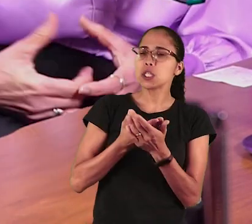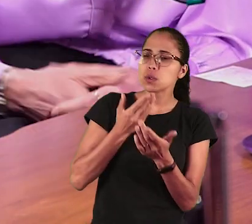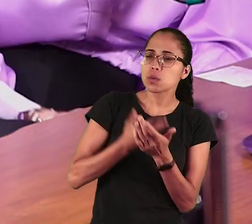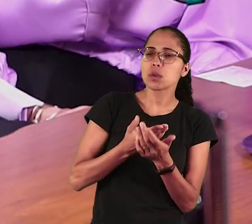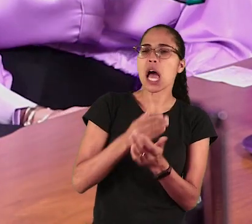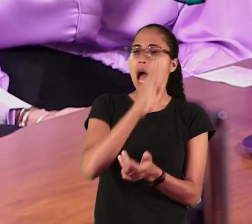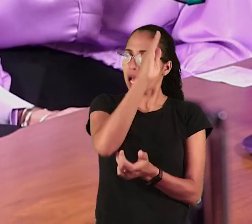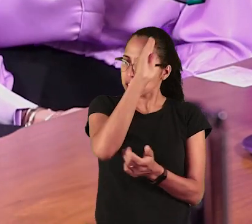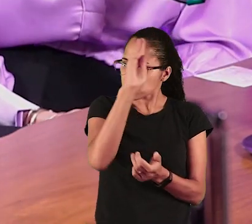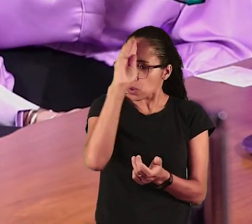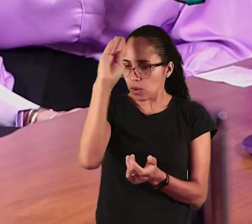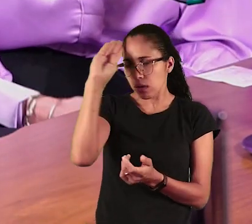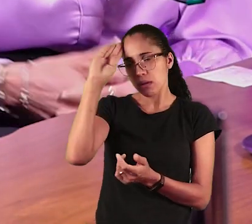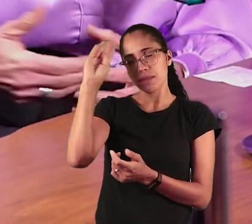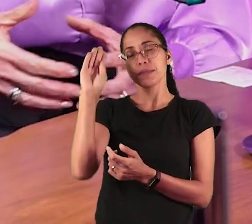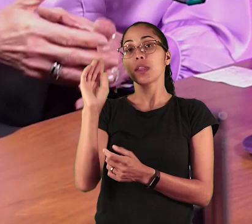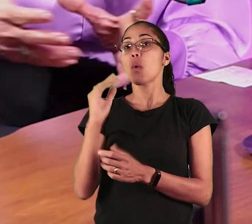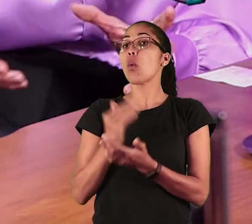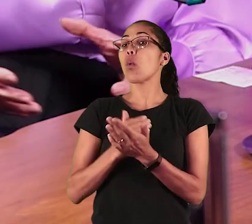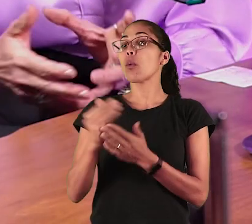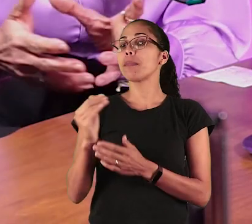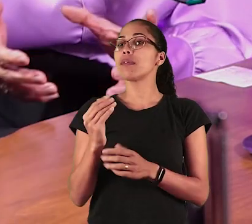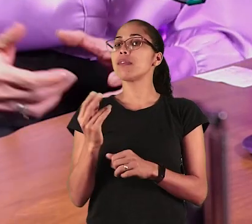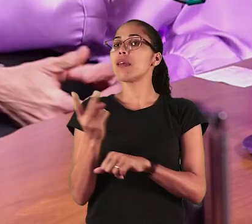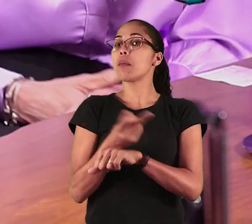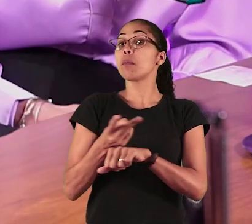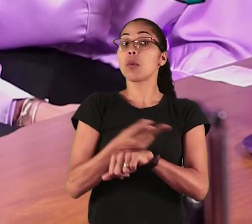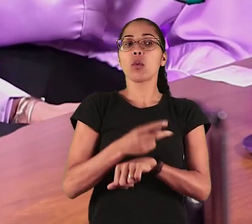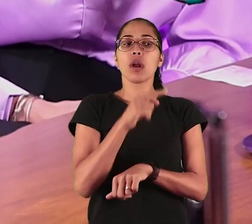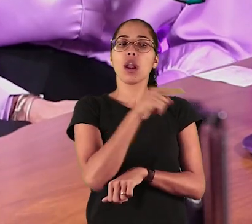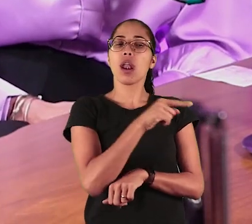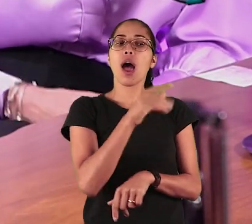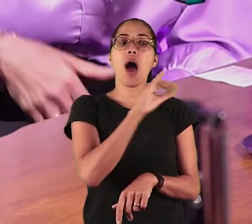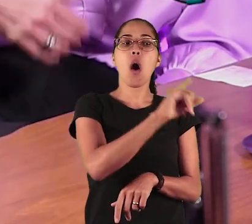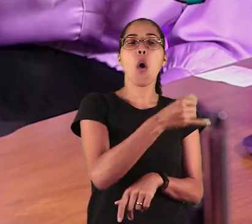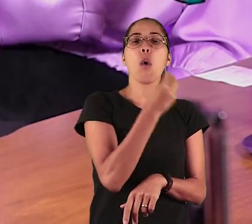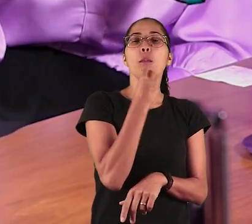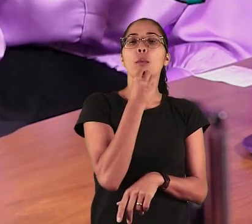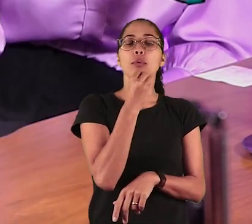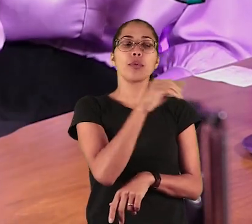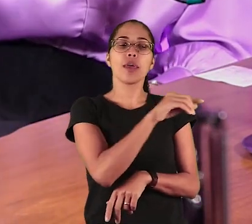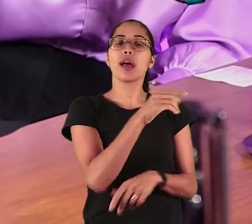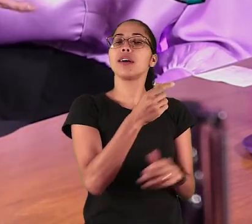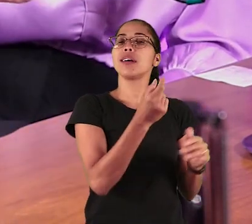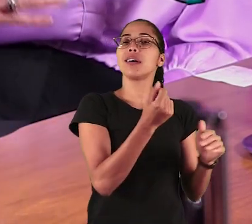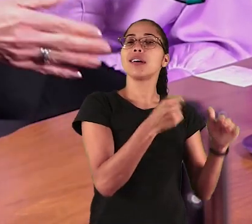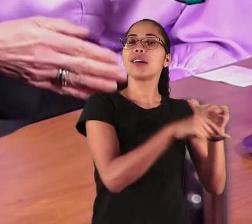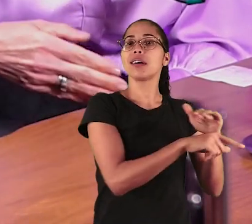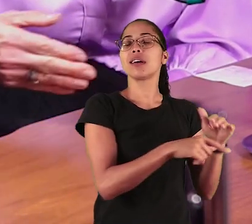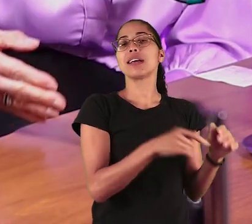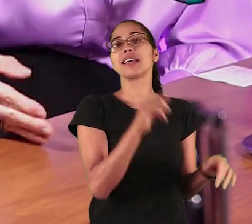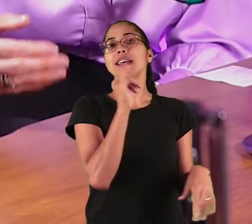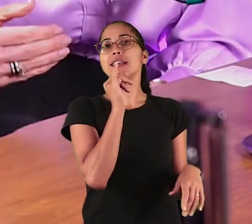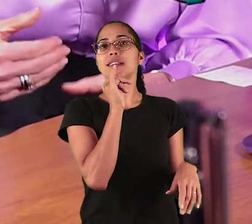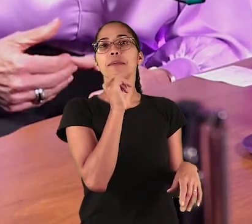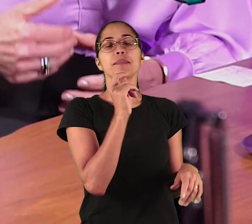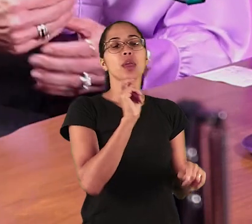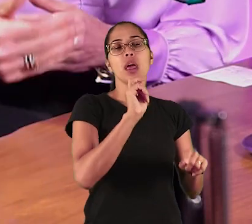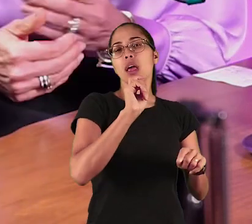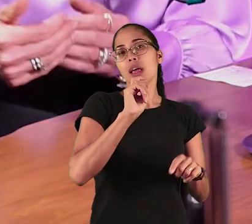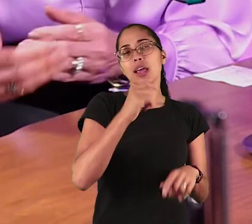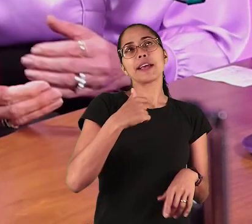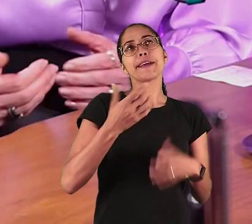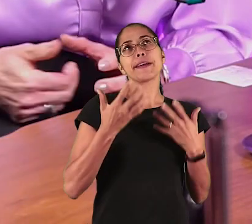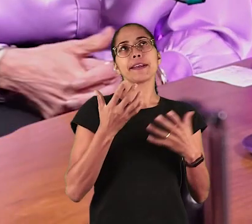e ser acadêmica e comecei a procurar oportunidade no mercado financeiro sempre achando que eu seria muito mais na parte de macroeconomia